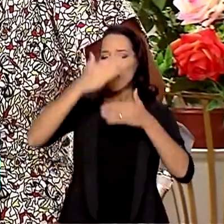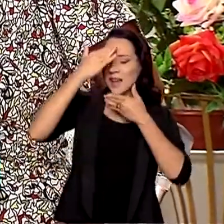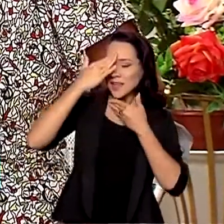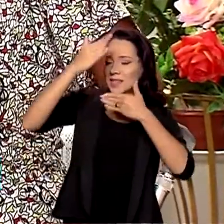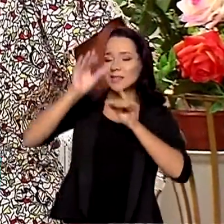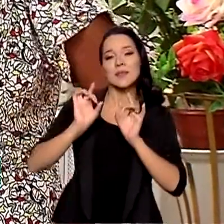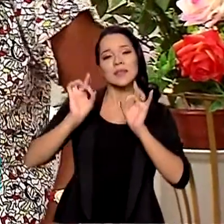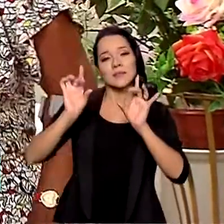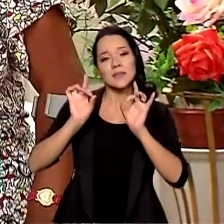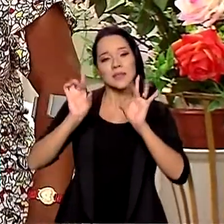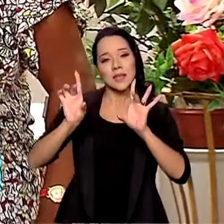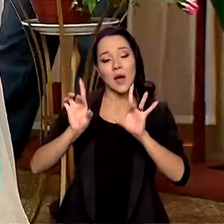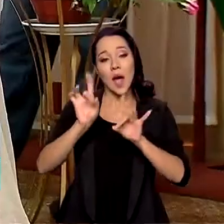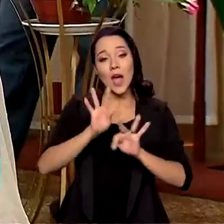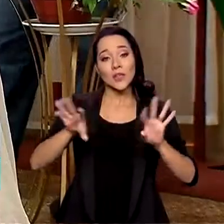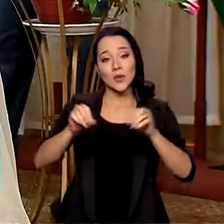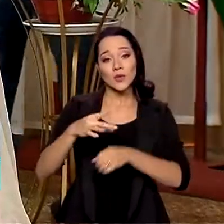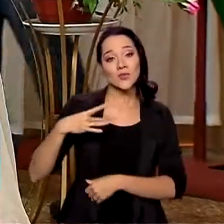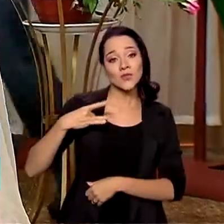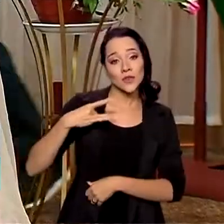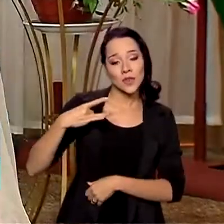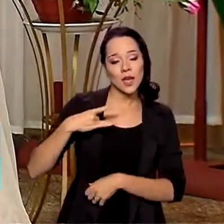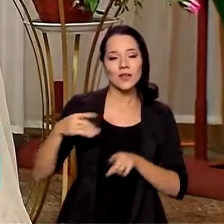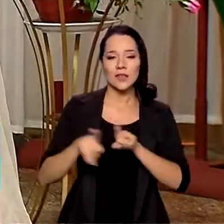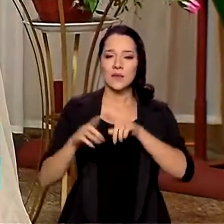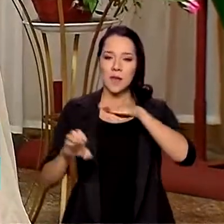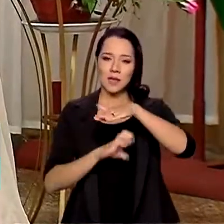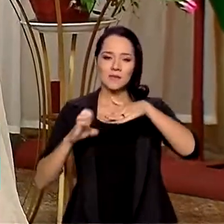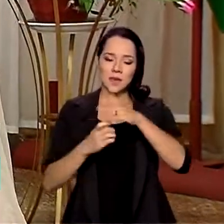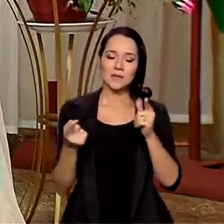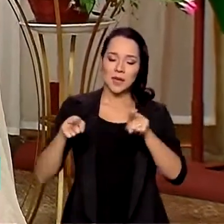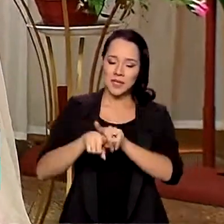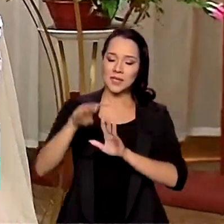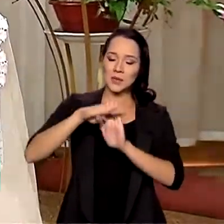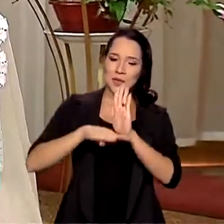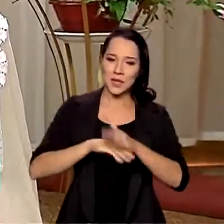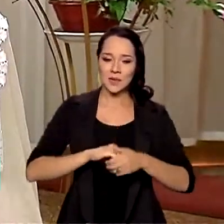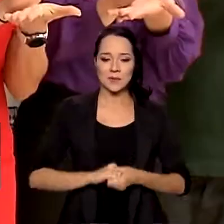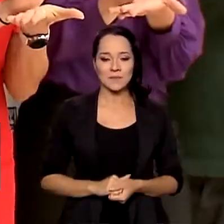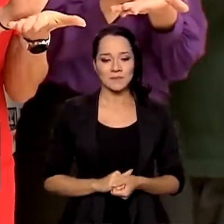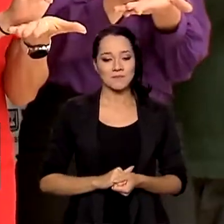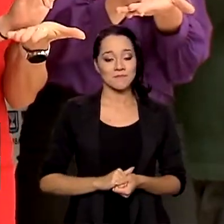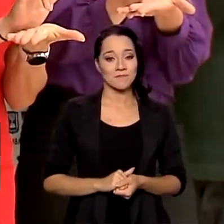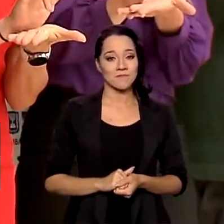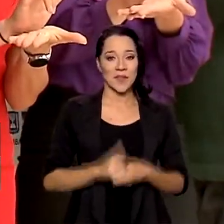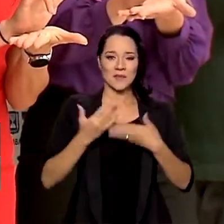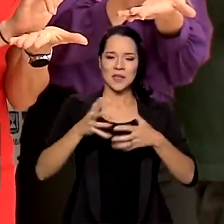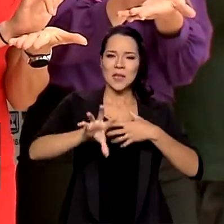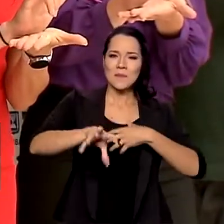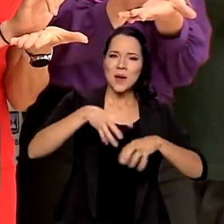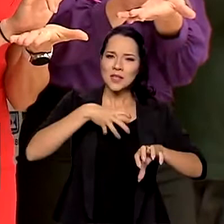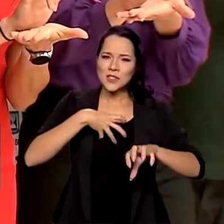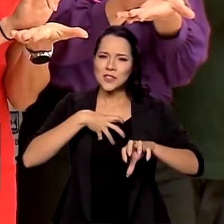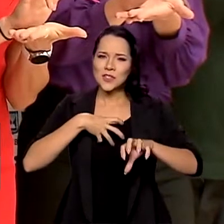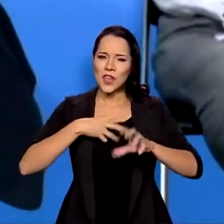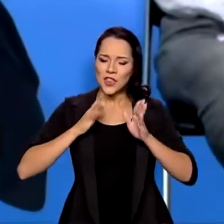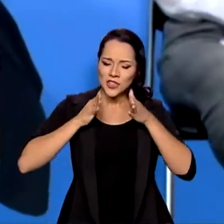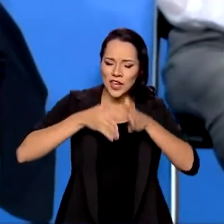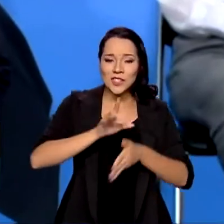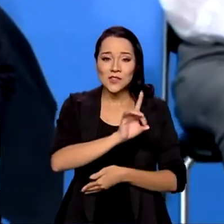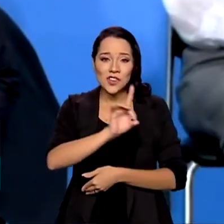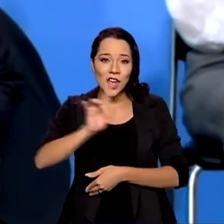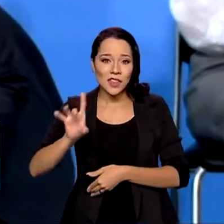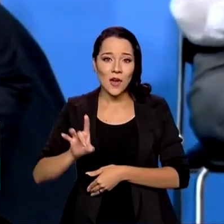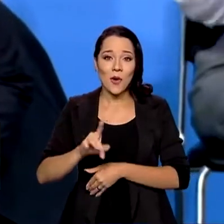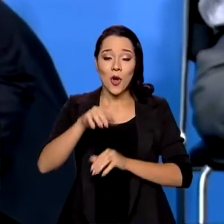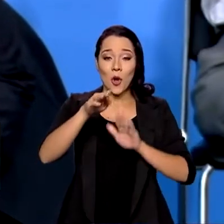agradecimento especial aos voluntários e às empresas parceiras do programa. Graças à empatia e dedicação de cada um de vocês,